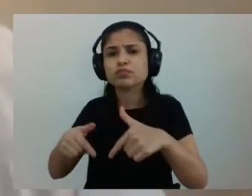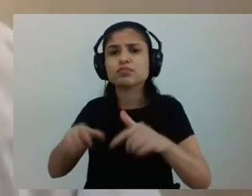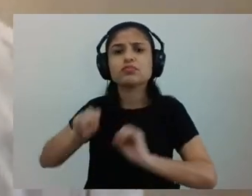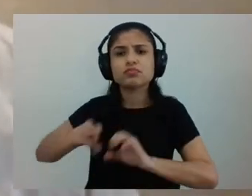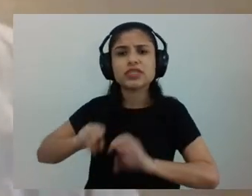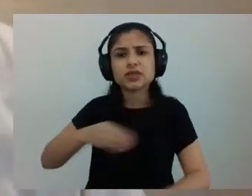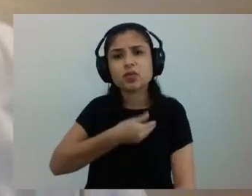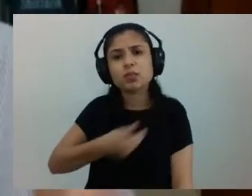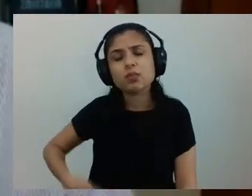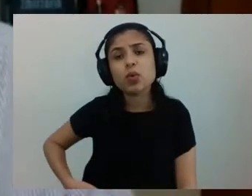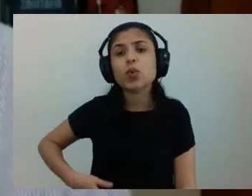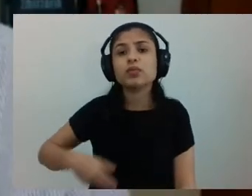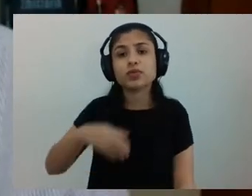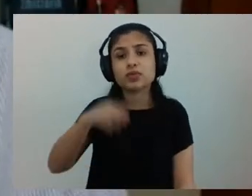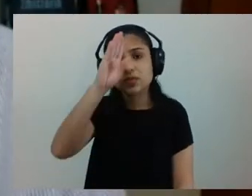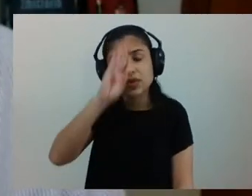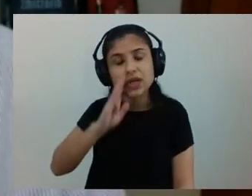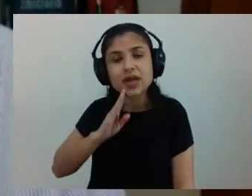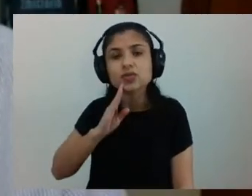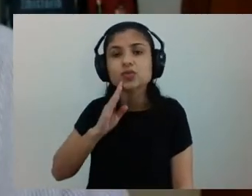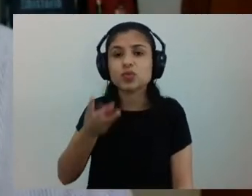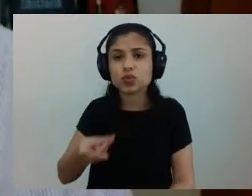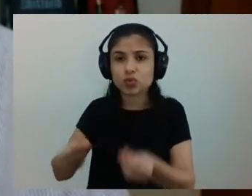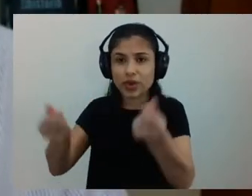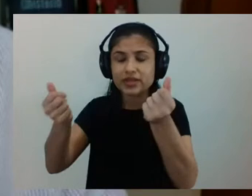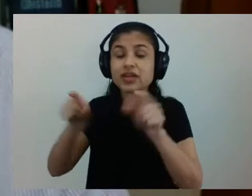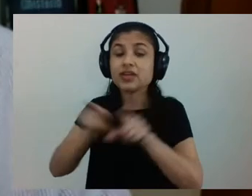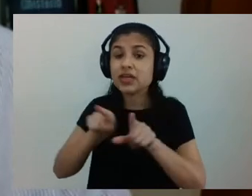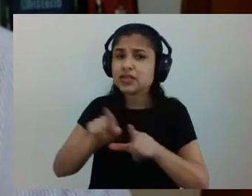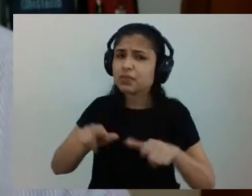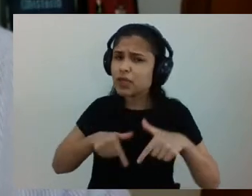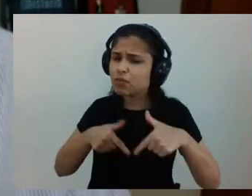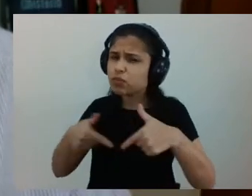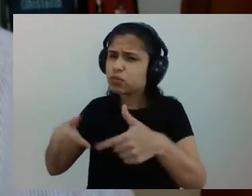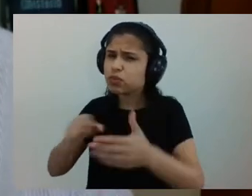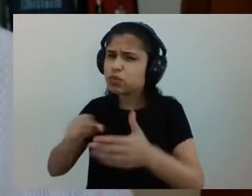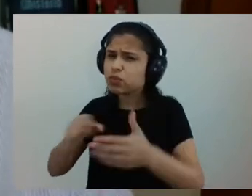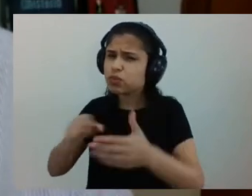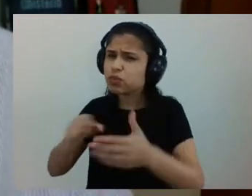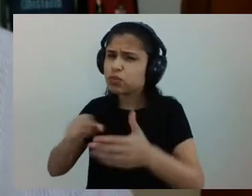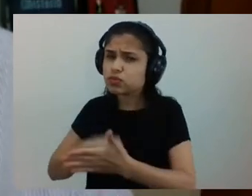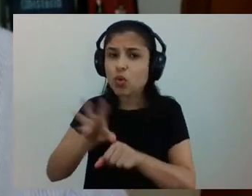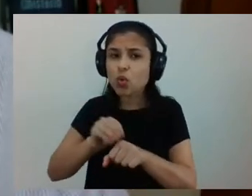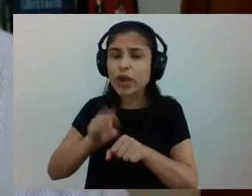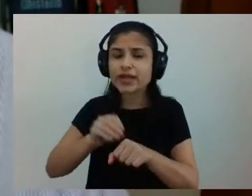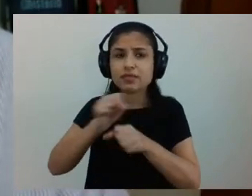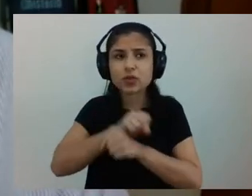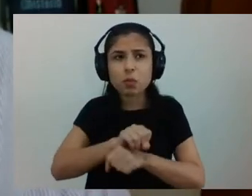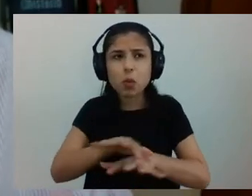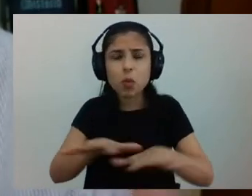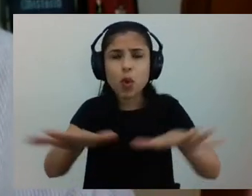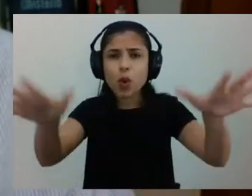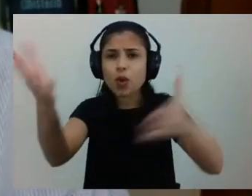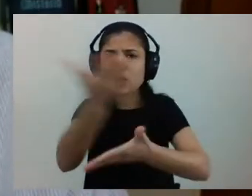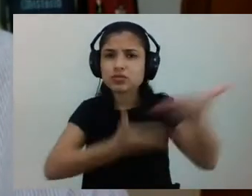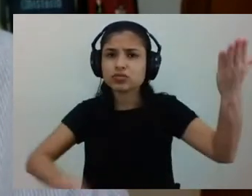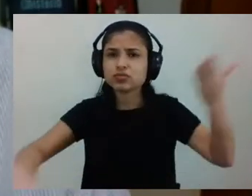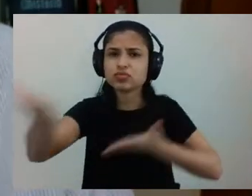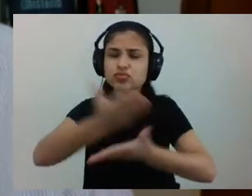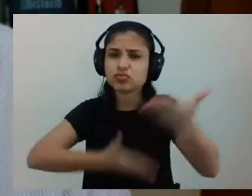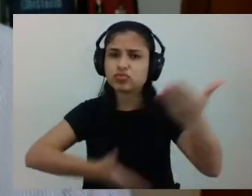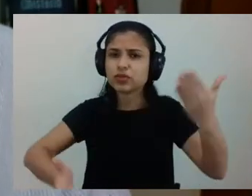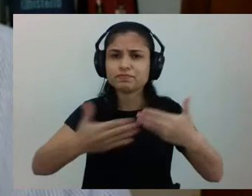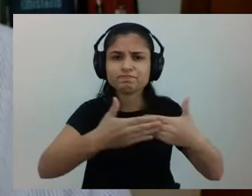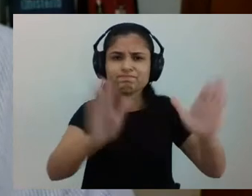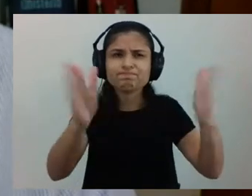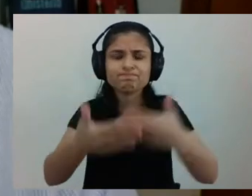Lutando pela possibilidade de estender o seu conhecimento para pessoas, abrindo portais